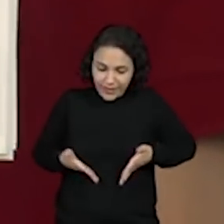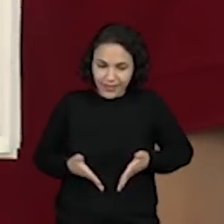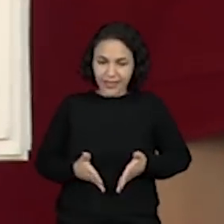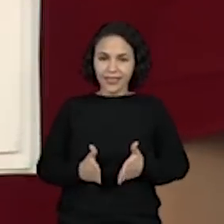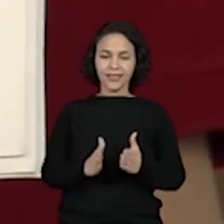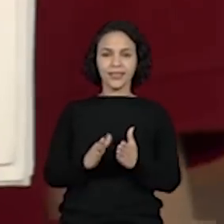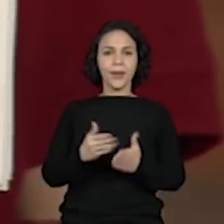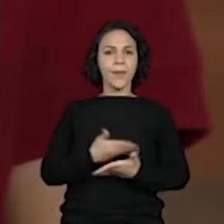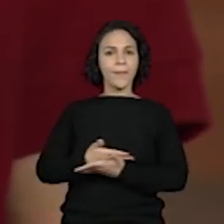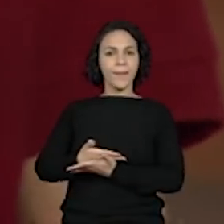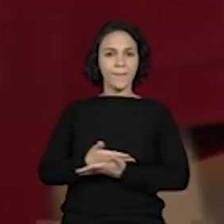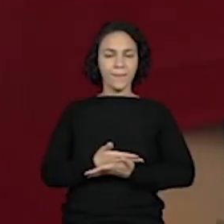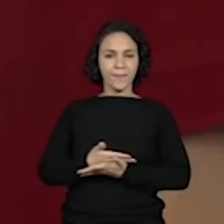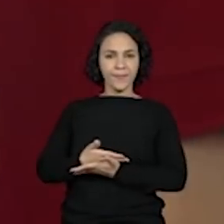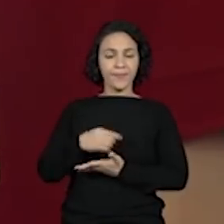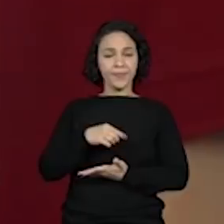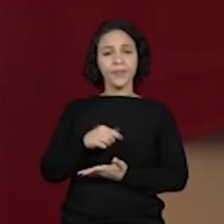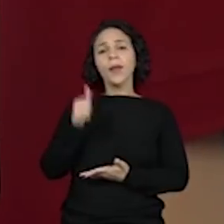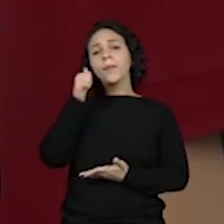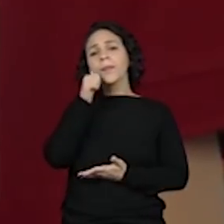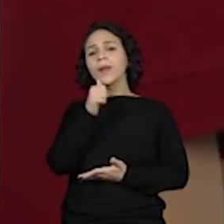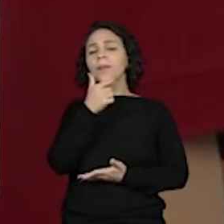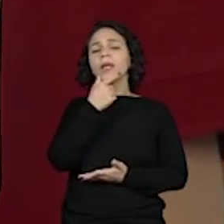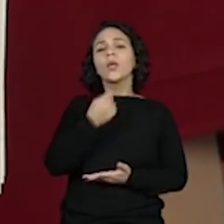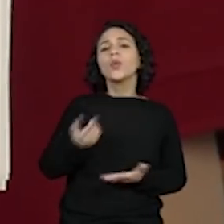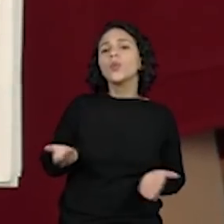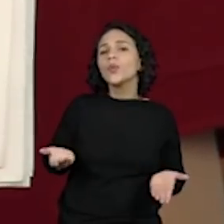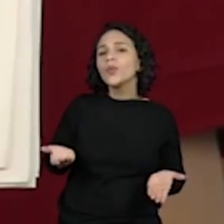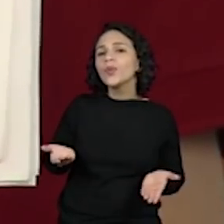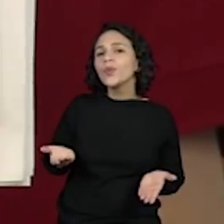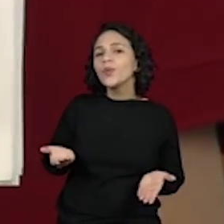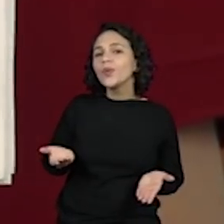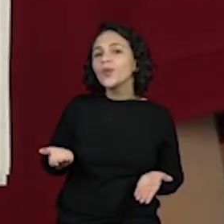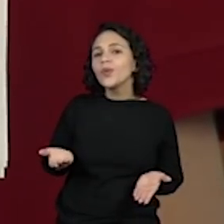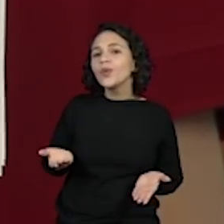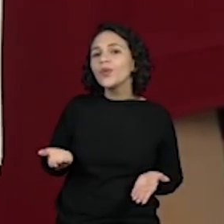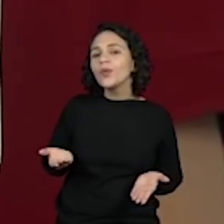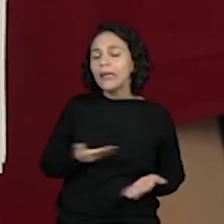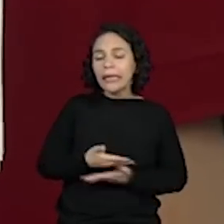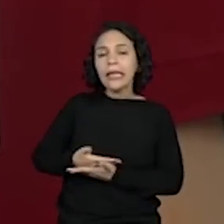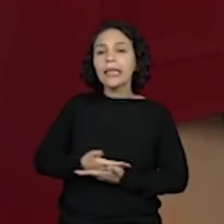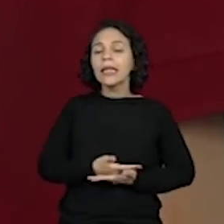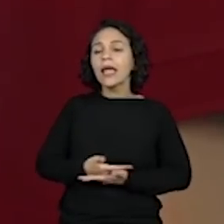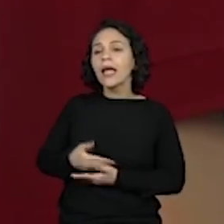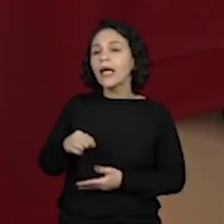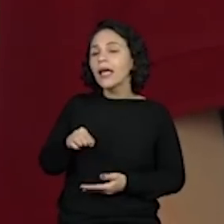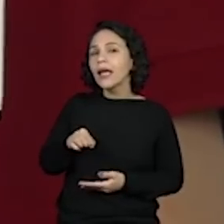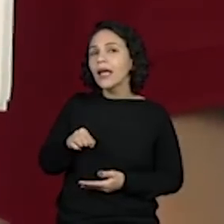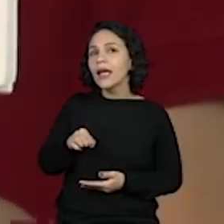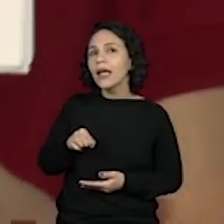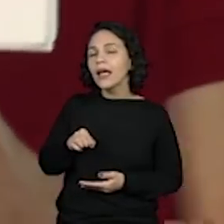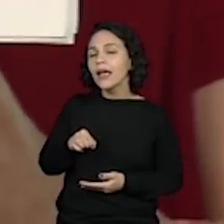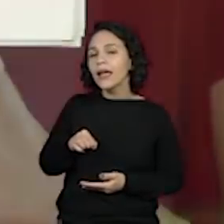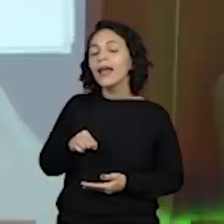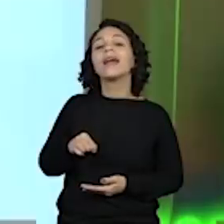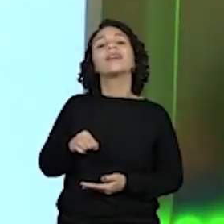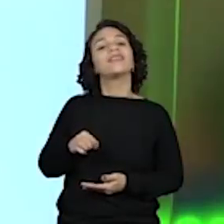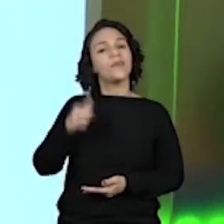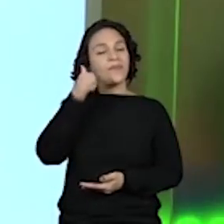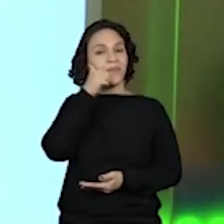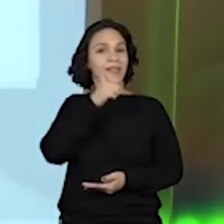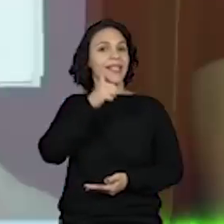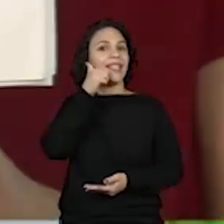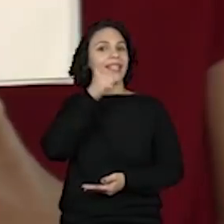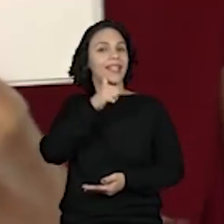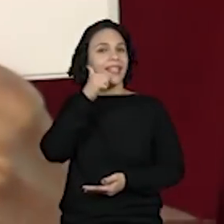um bebê. E esse bebê era um menino ou uma menina? E aí? E então, professora Fran? Era uma